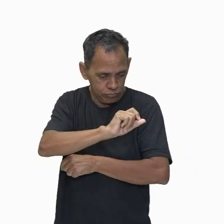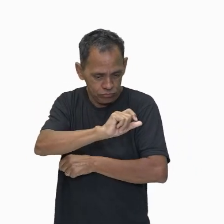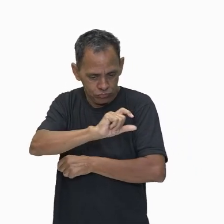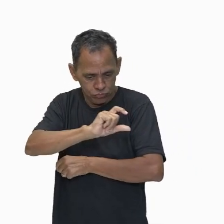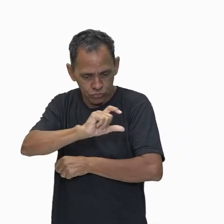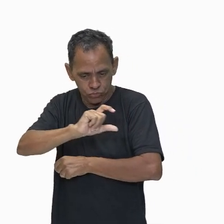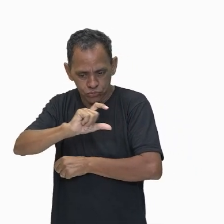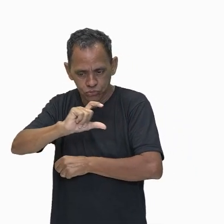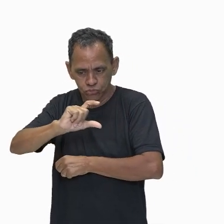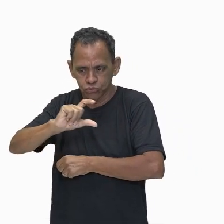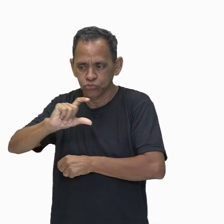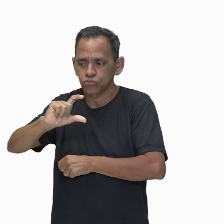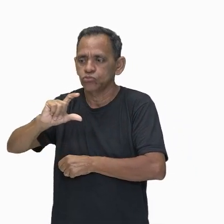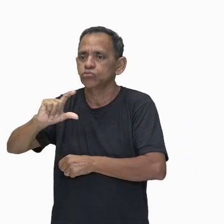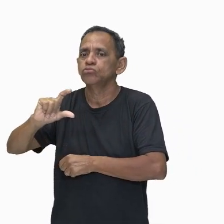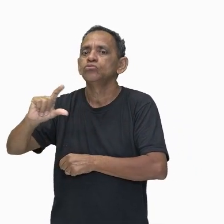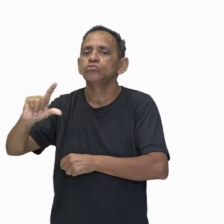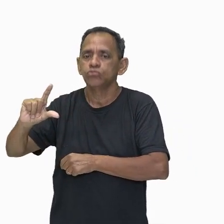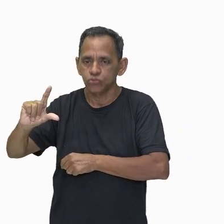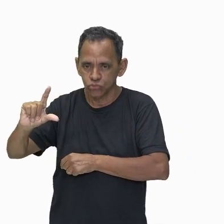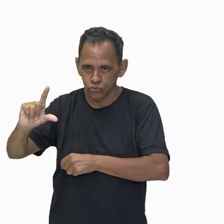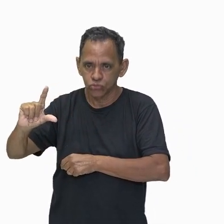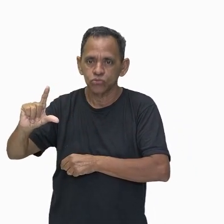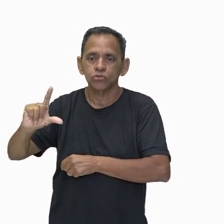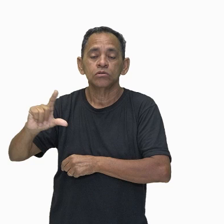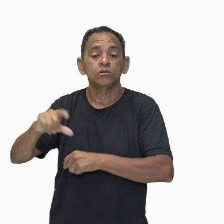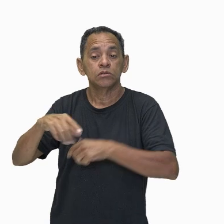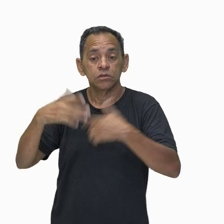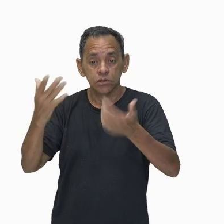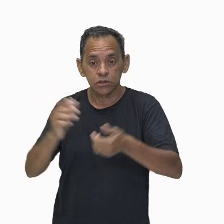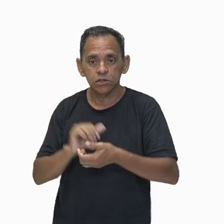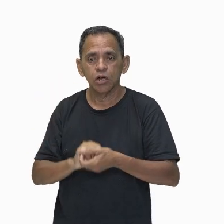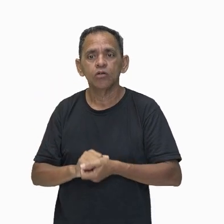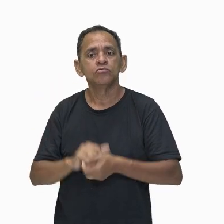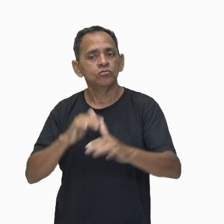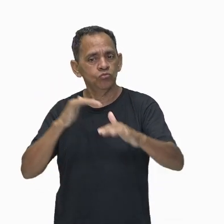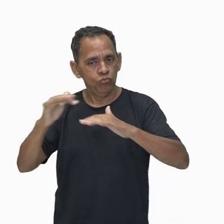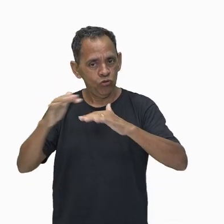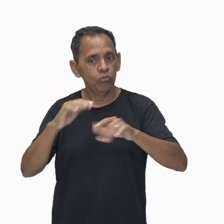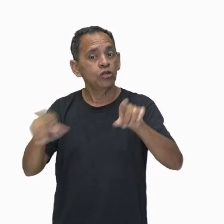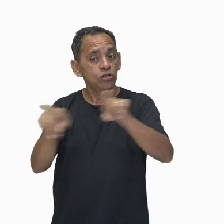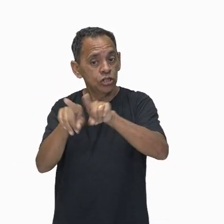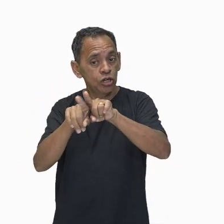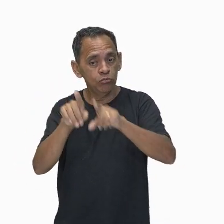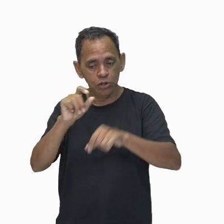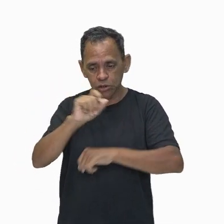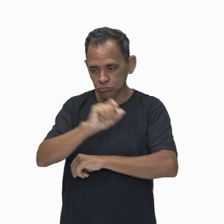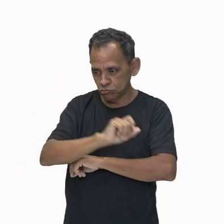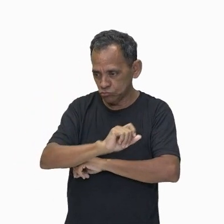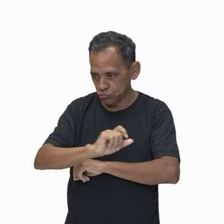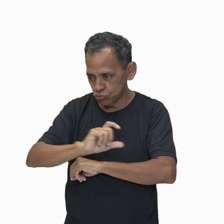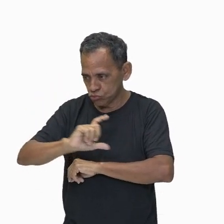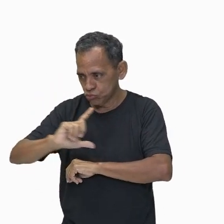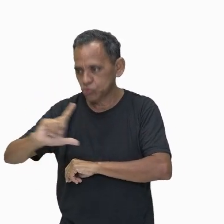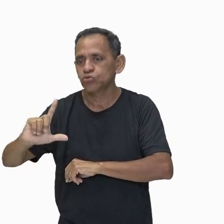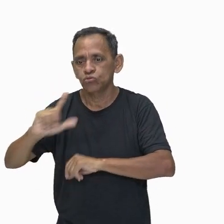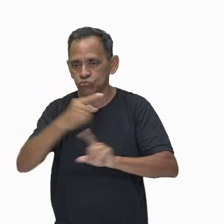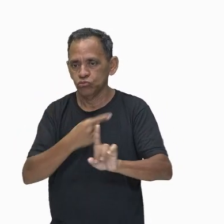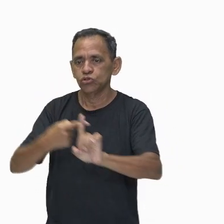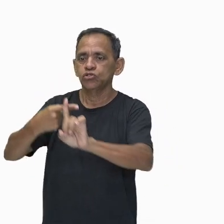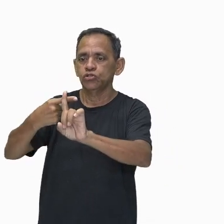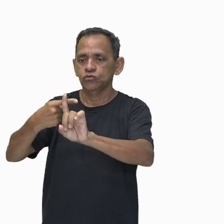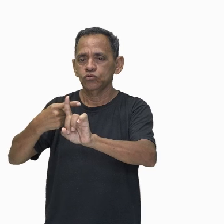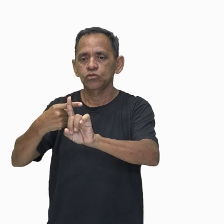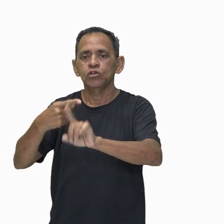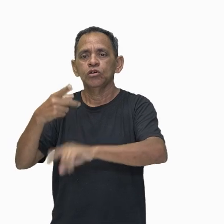do tempo. E com isso, o seu deslocamento escalar vai ser positivo. Nesse caso, o movimento é classificado como